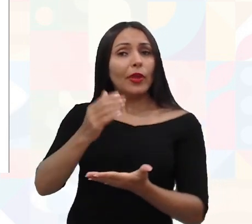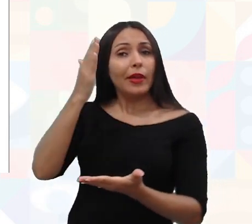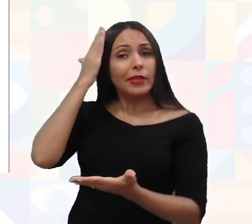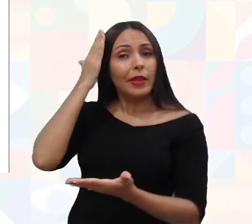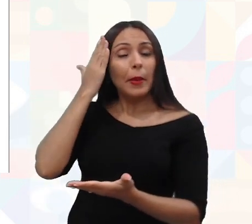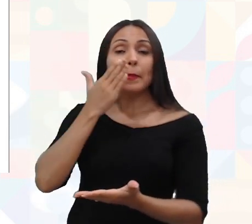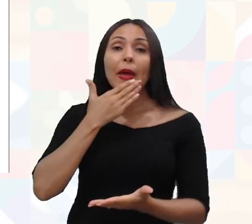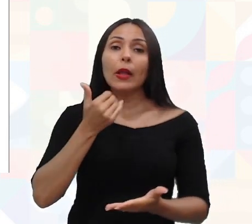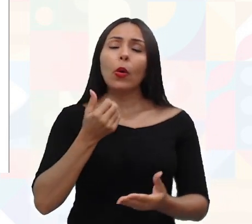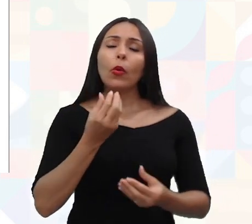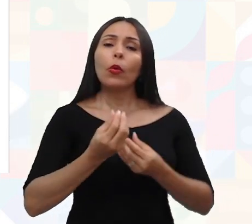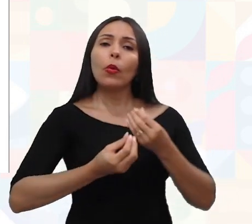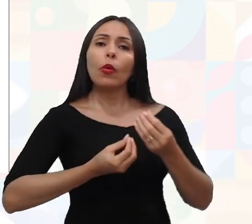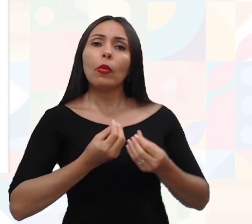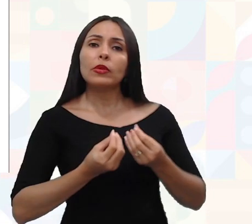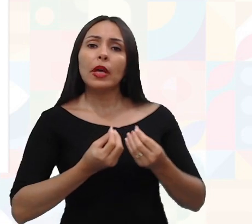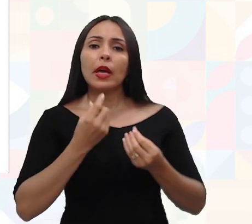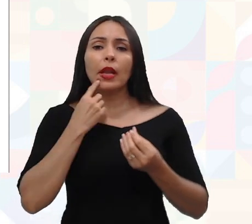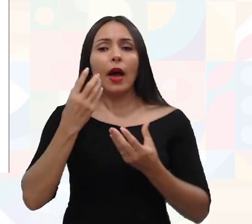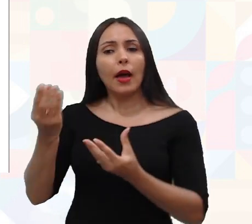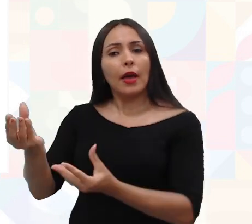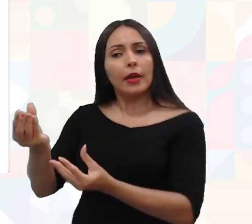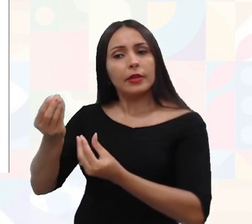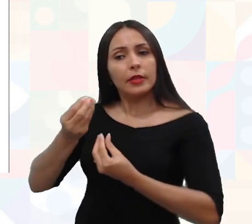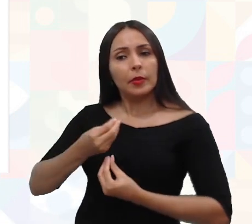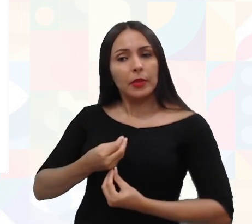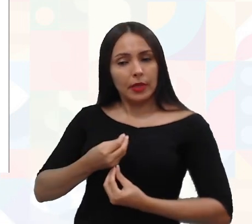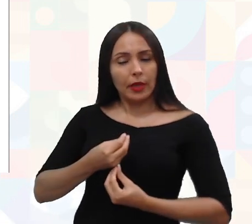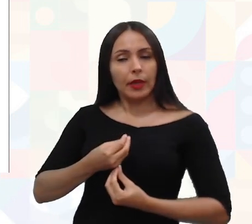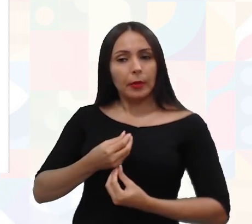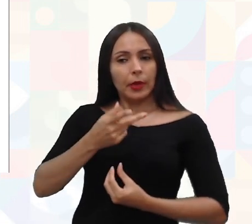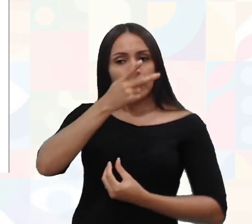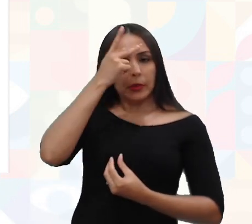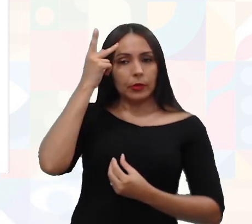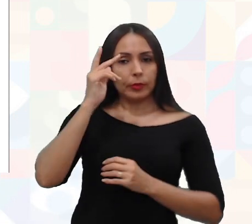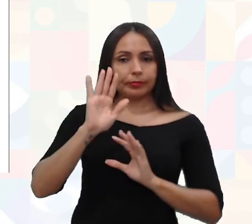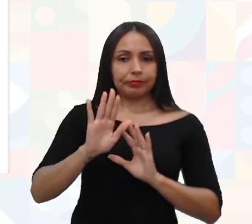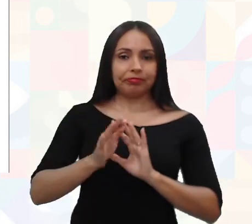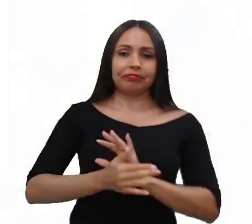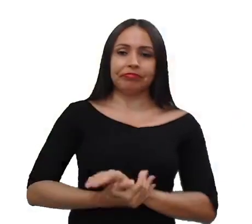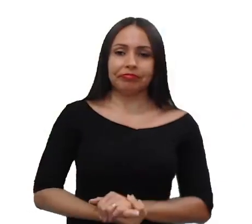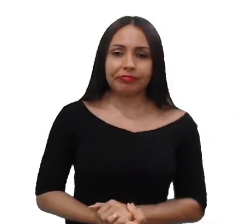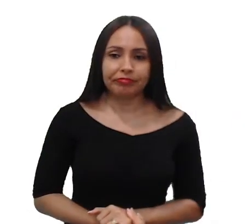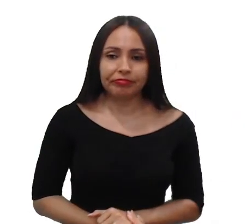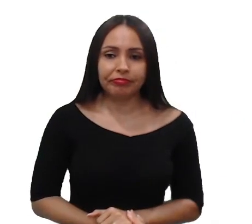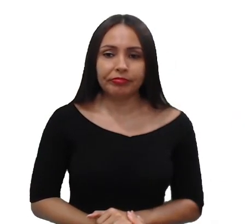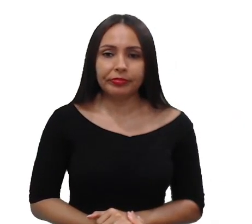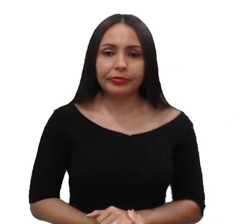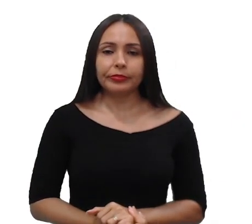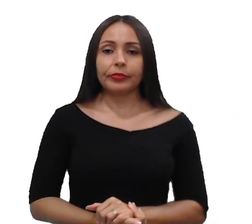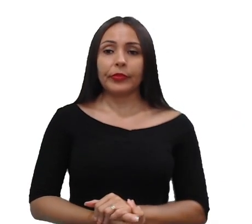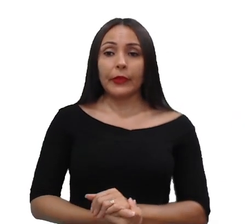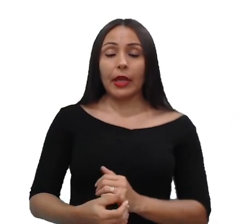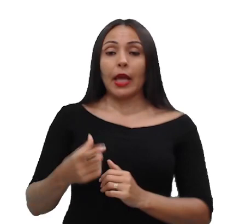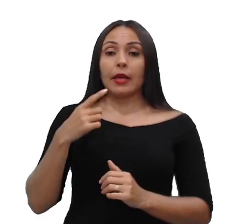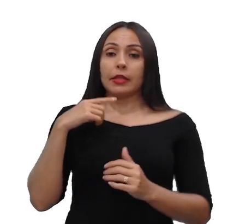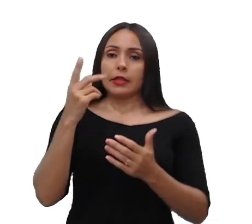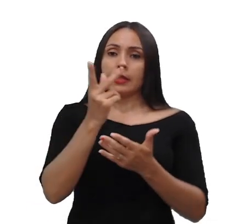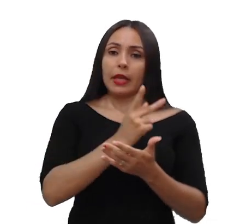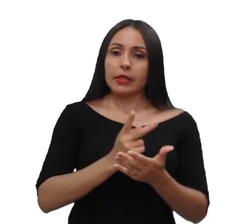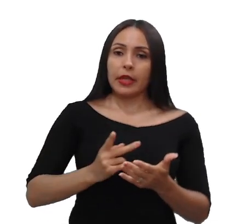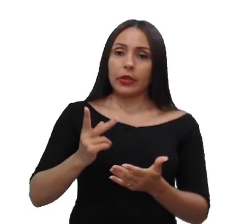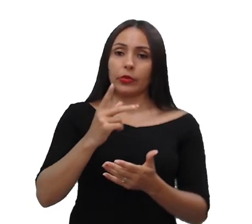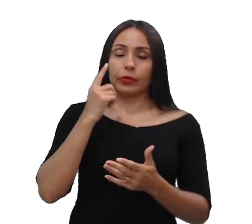ela será recebida pelo público. A Gestalt ela tem imagens, né, que